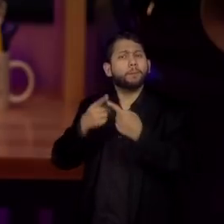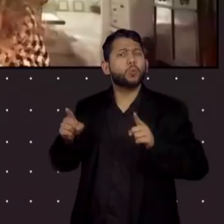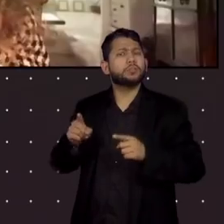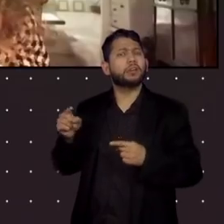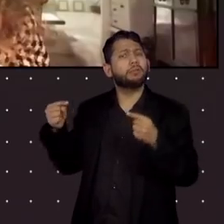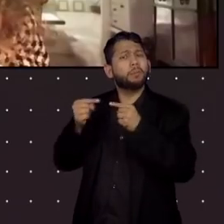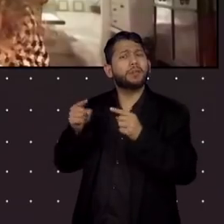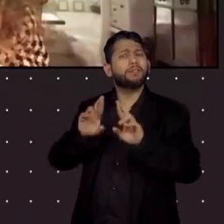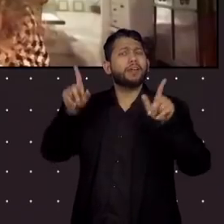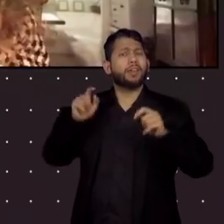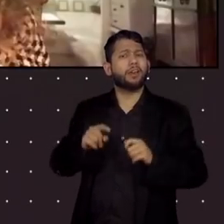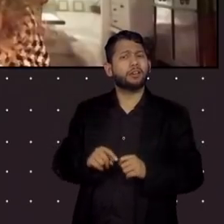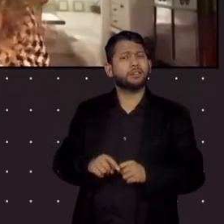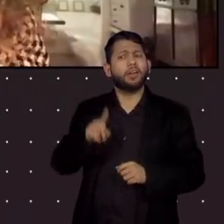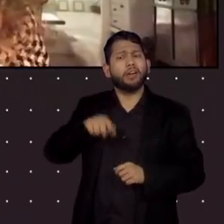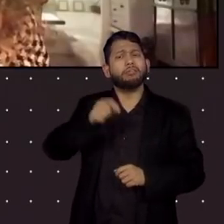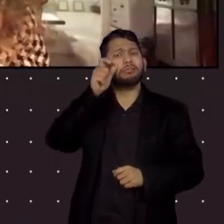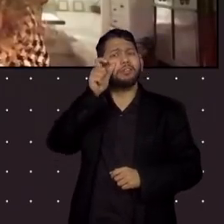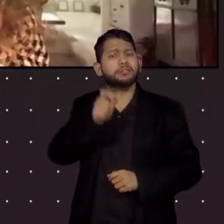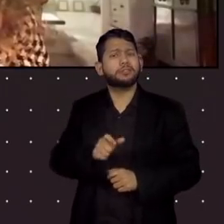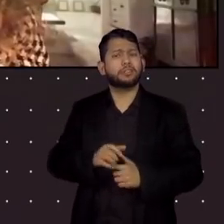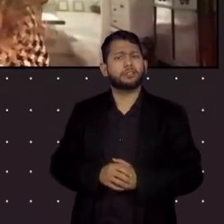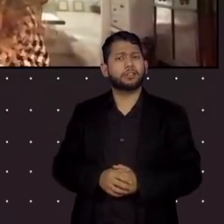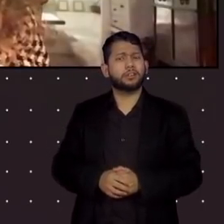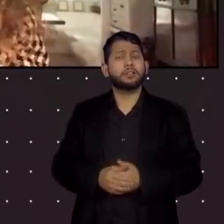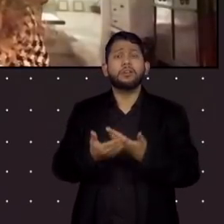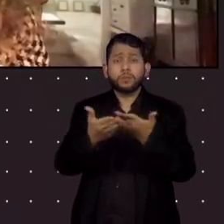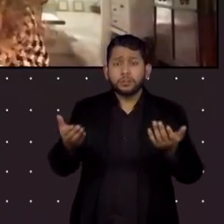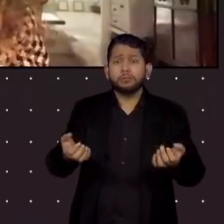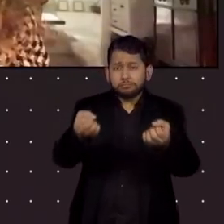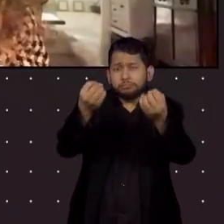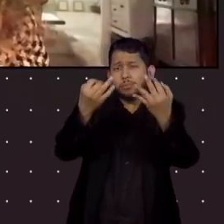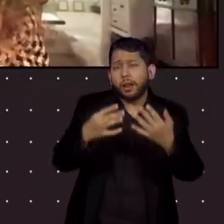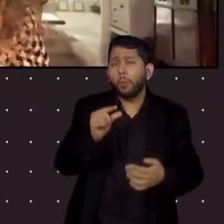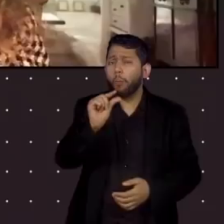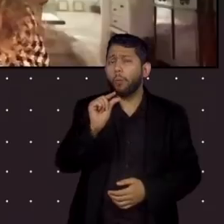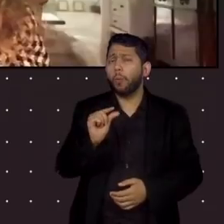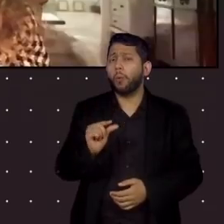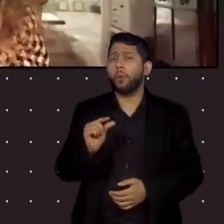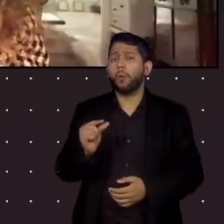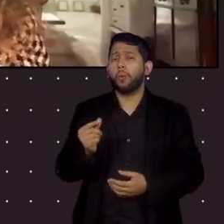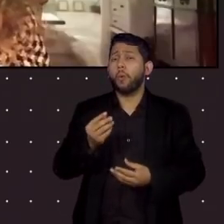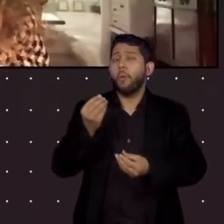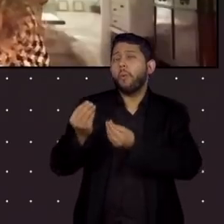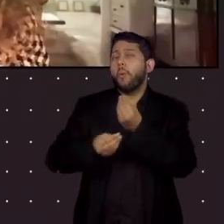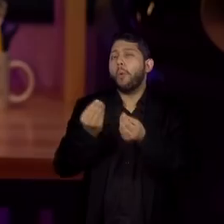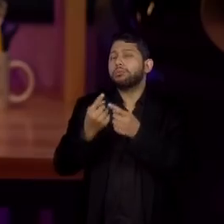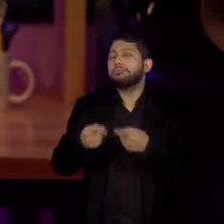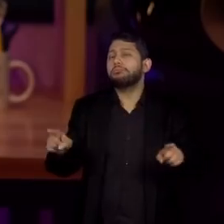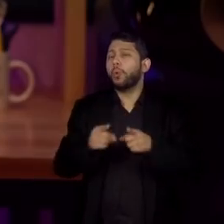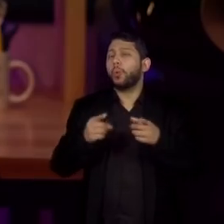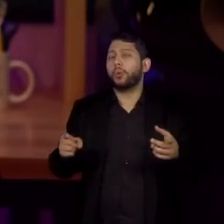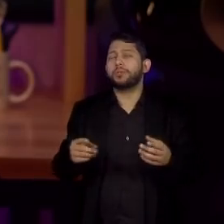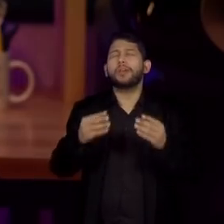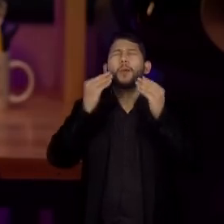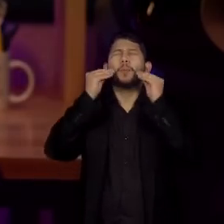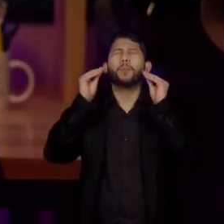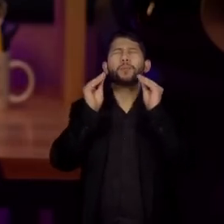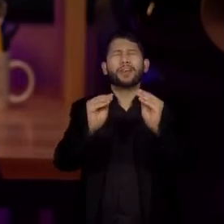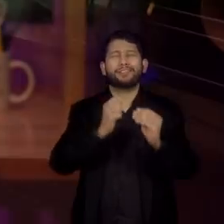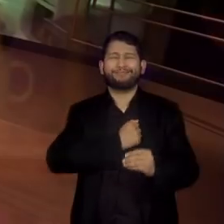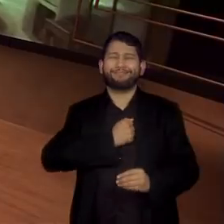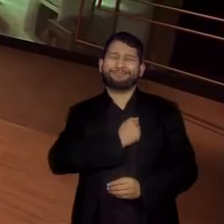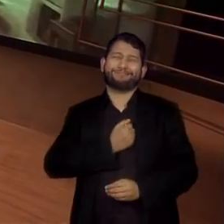diferente, é interessante. Queria que você falasse um pouquinho sobre esse grande álbum. Um beijo, muita